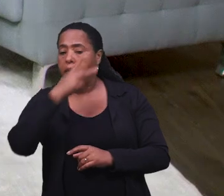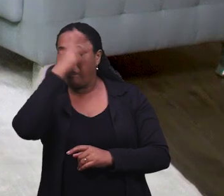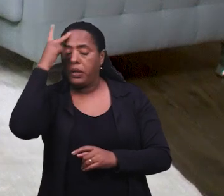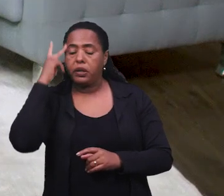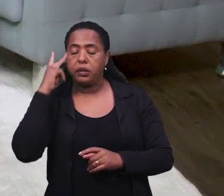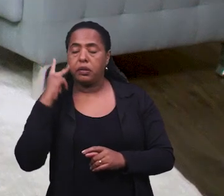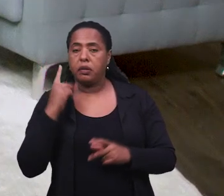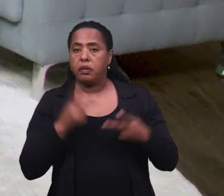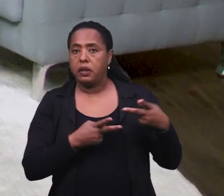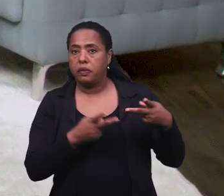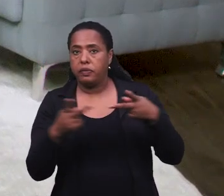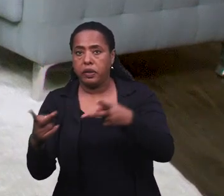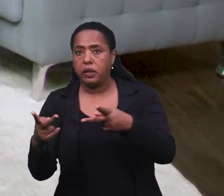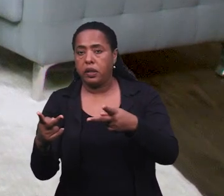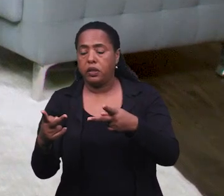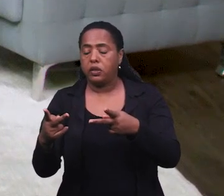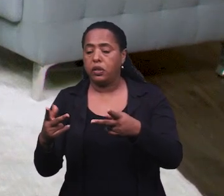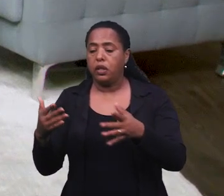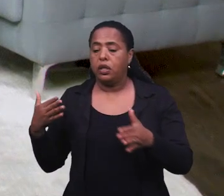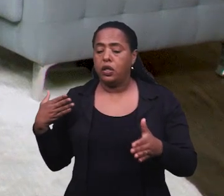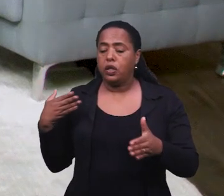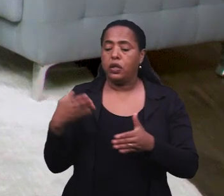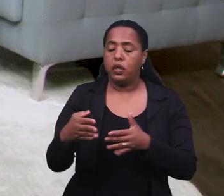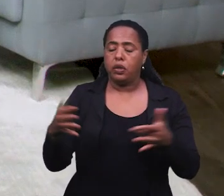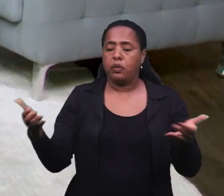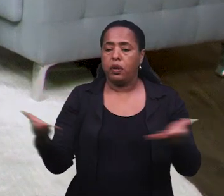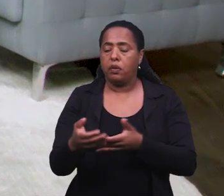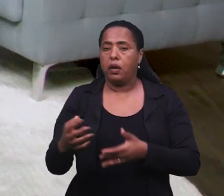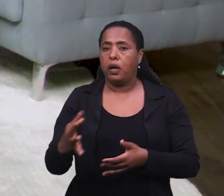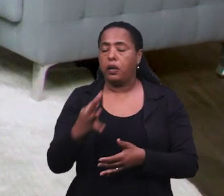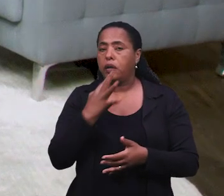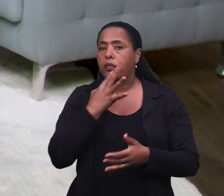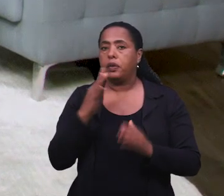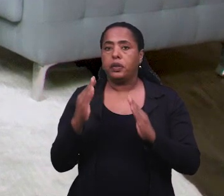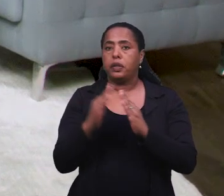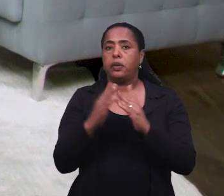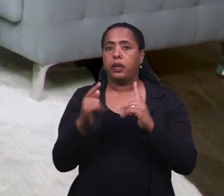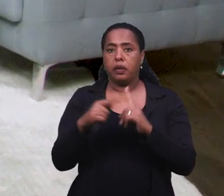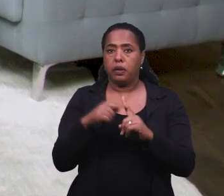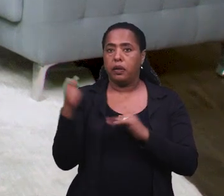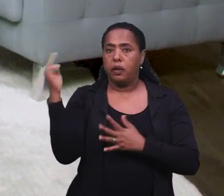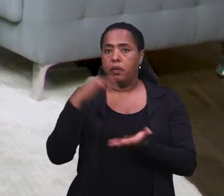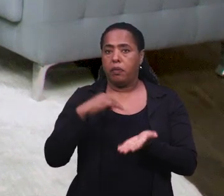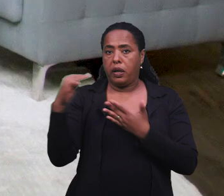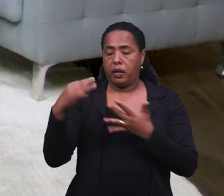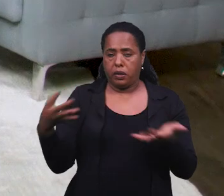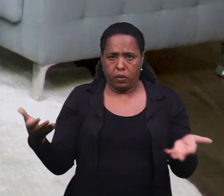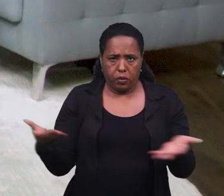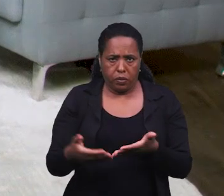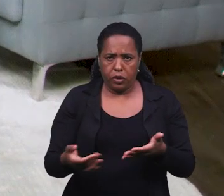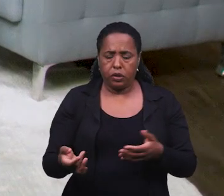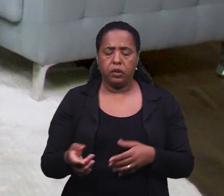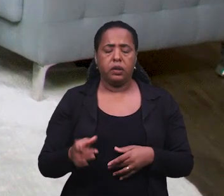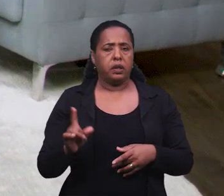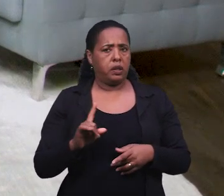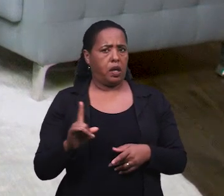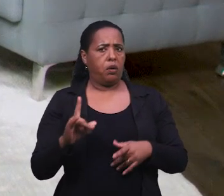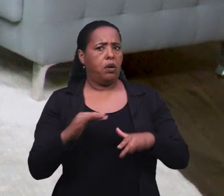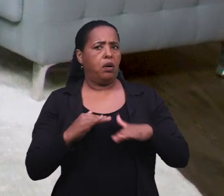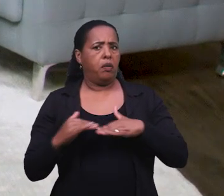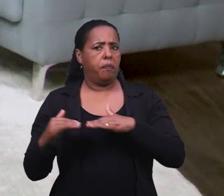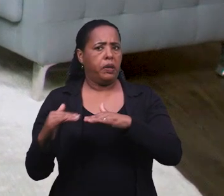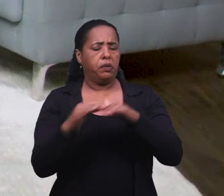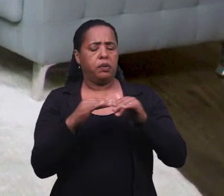irmãos que estão oferecendo ao Senhor a sua vida e voluntariamente realizando a obra.